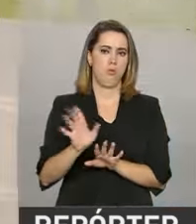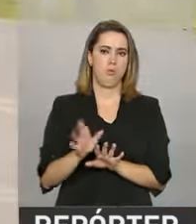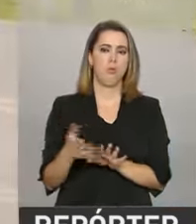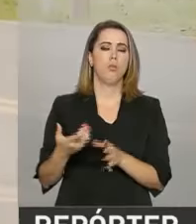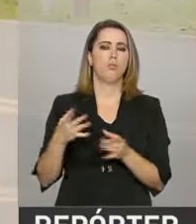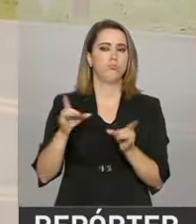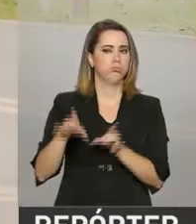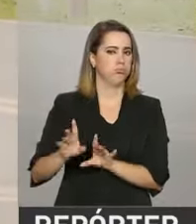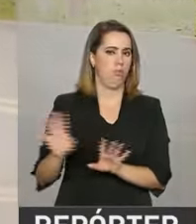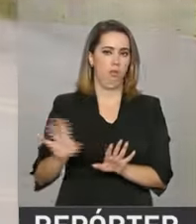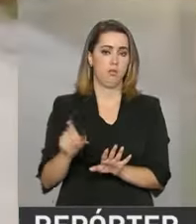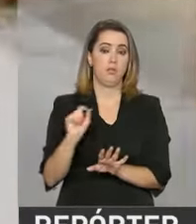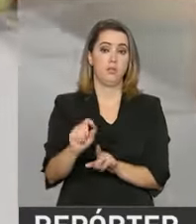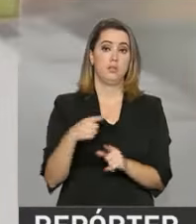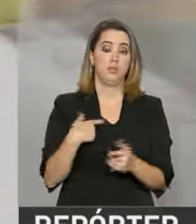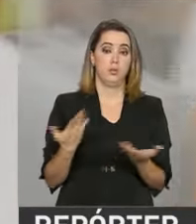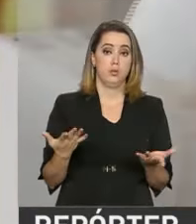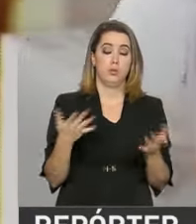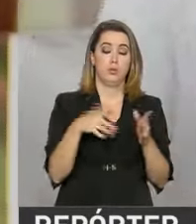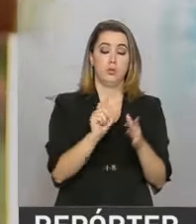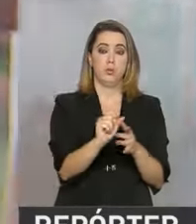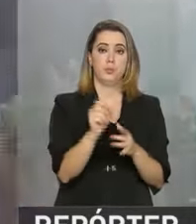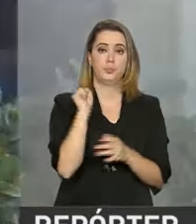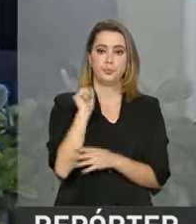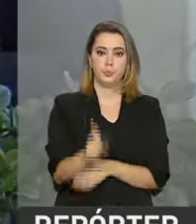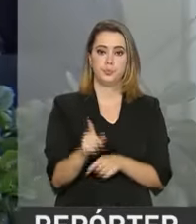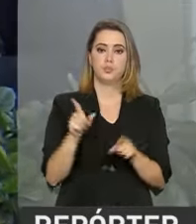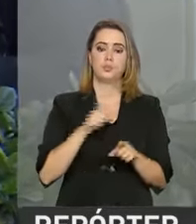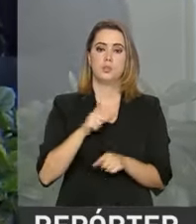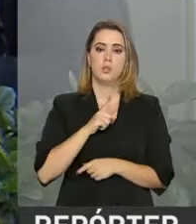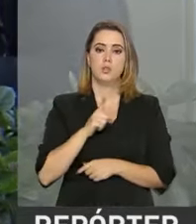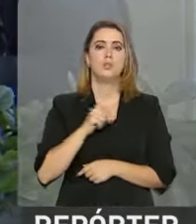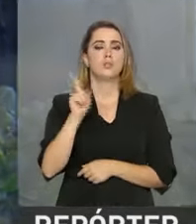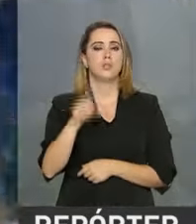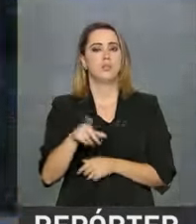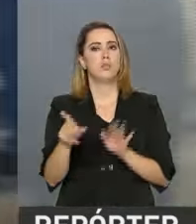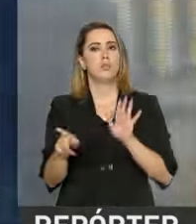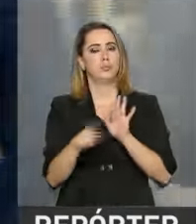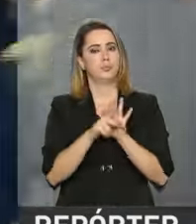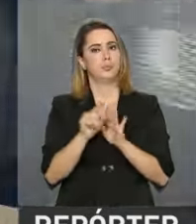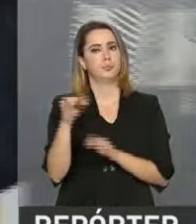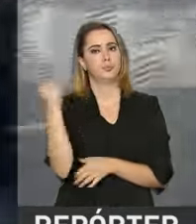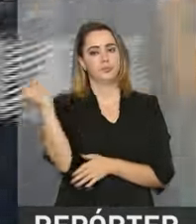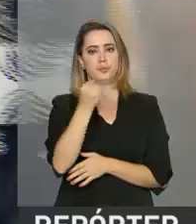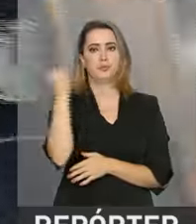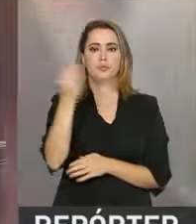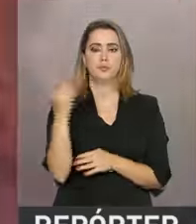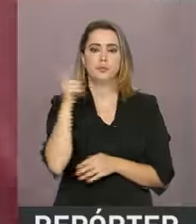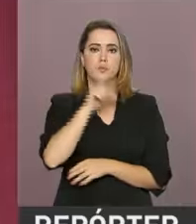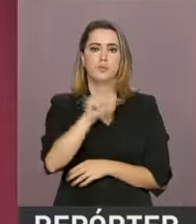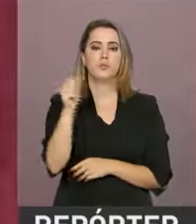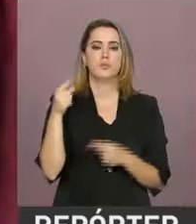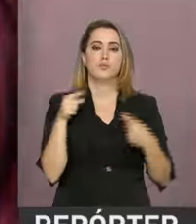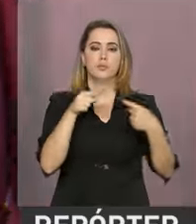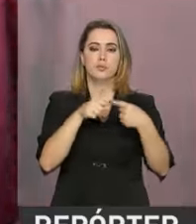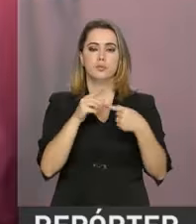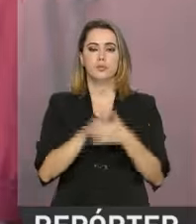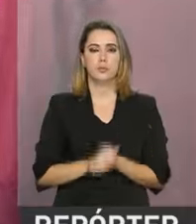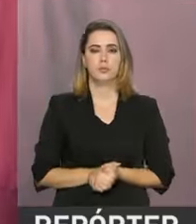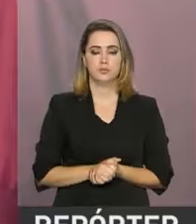E nesse contexto, a Previdência Social tem um papel relevante para alcançar esses objetivos.